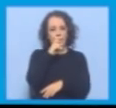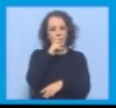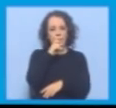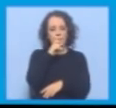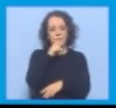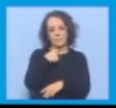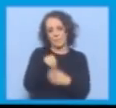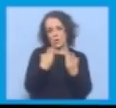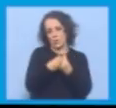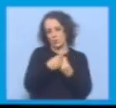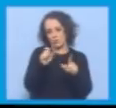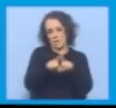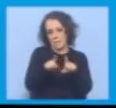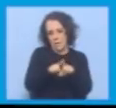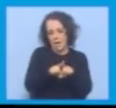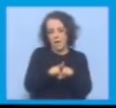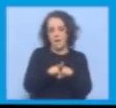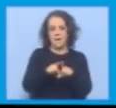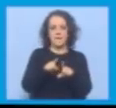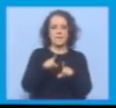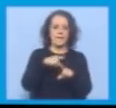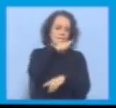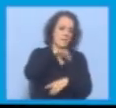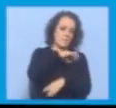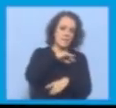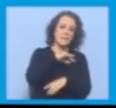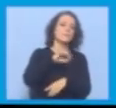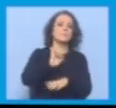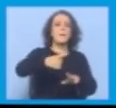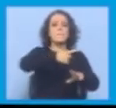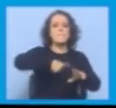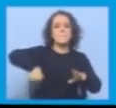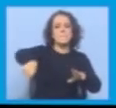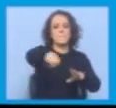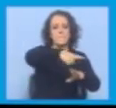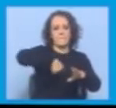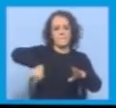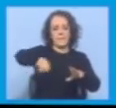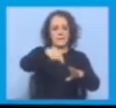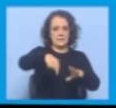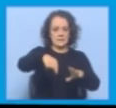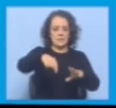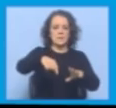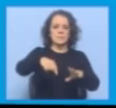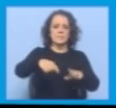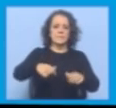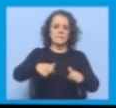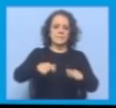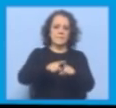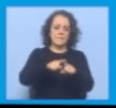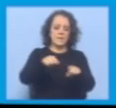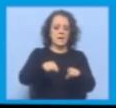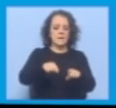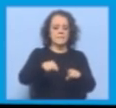estar com os meus irmãos, não, a minha família, na praça, que era onde depois, ali na